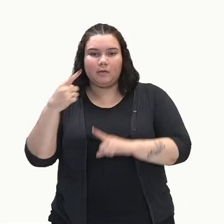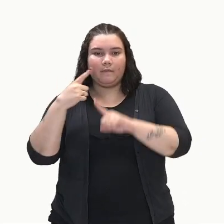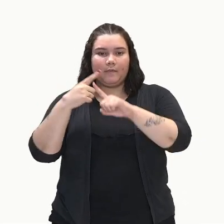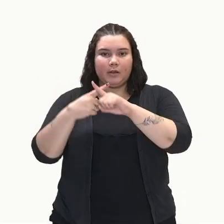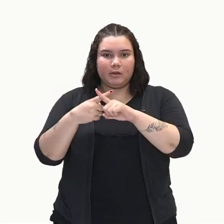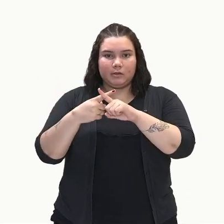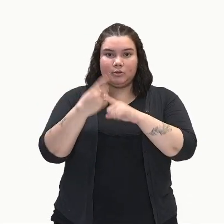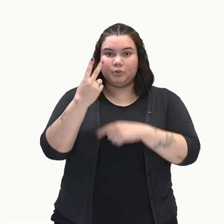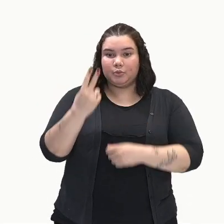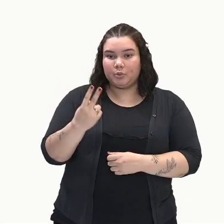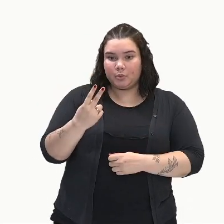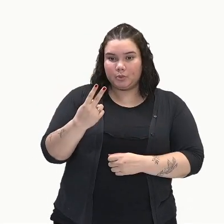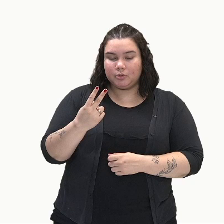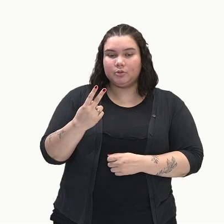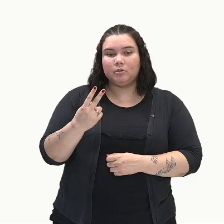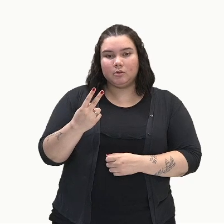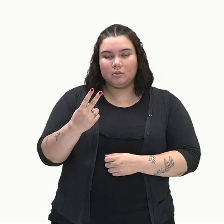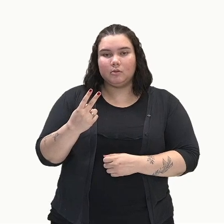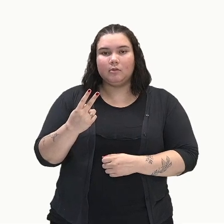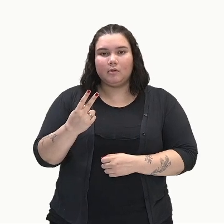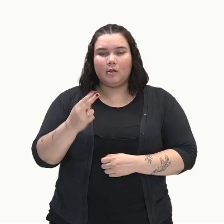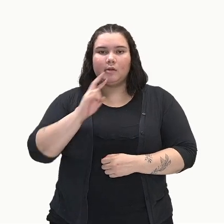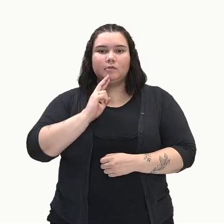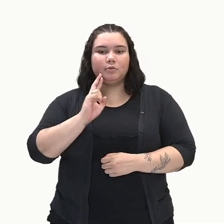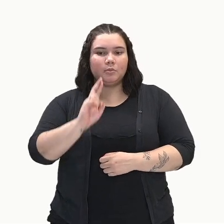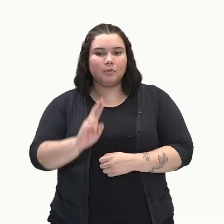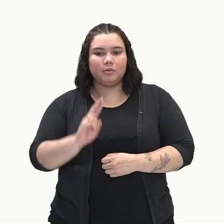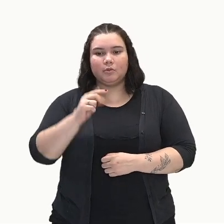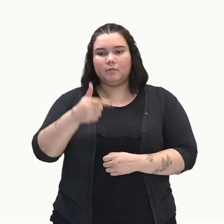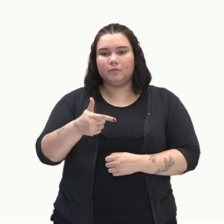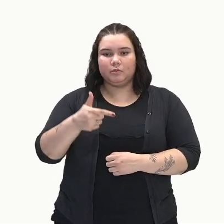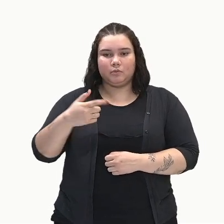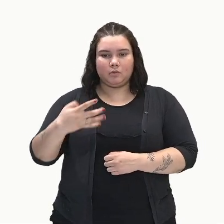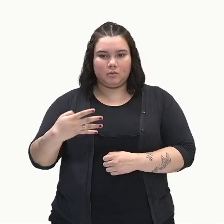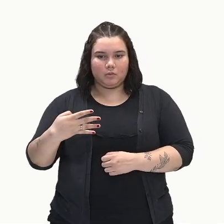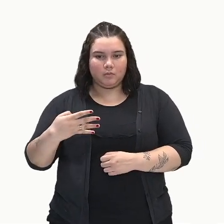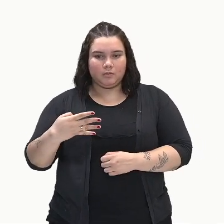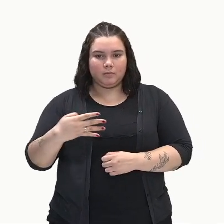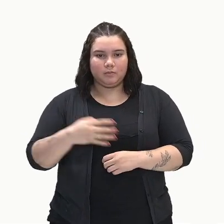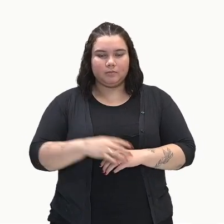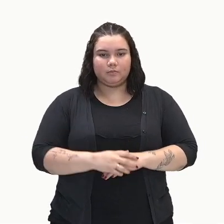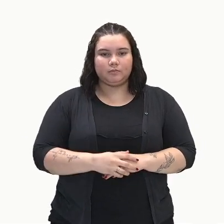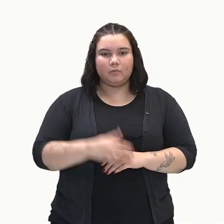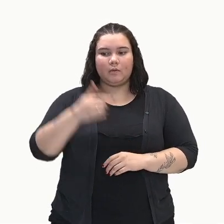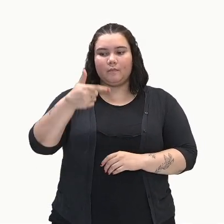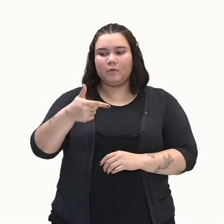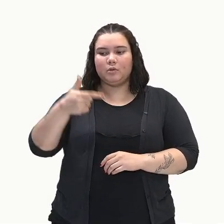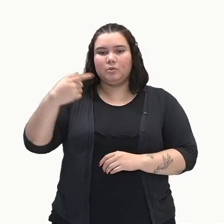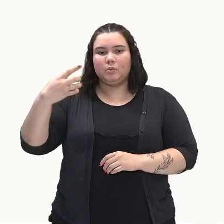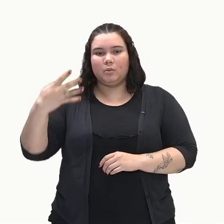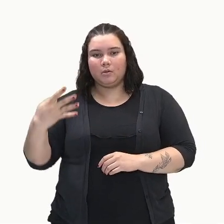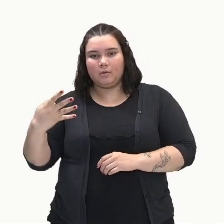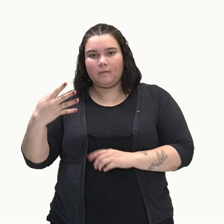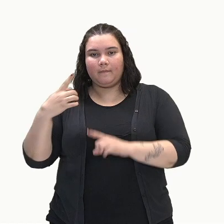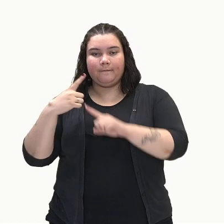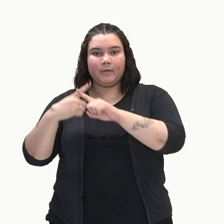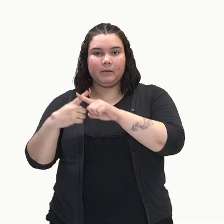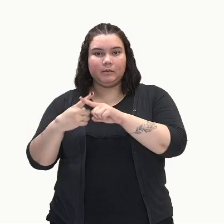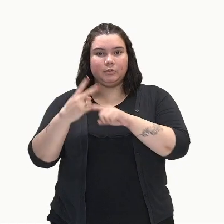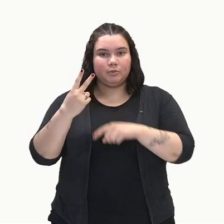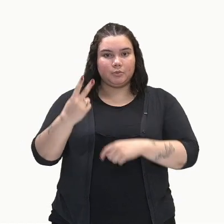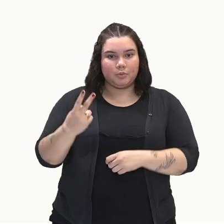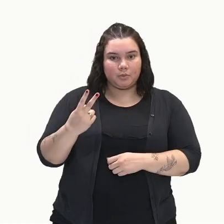a razão, que é 2, eu vou obter 24. 24 vezes a